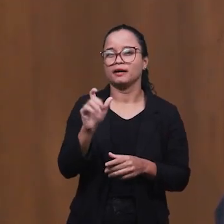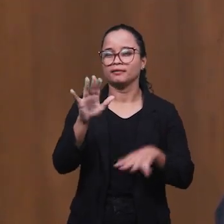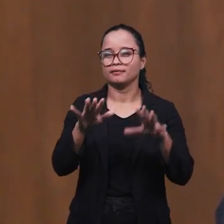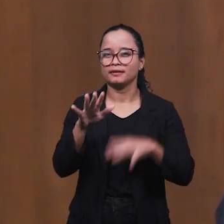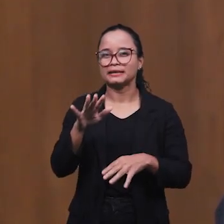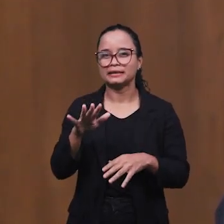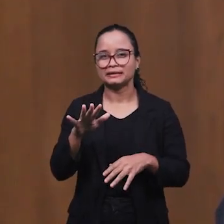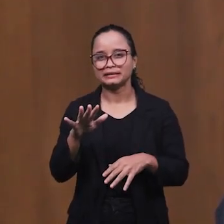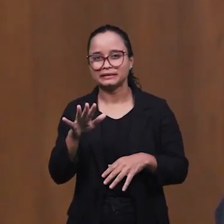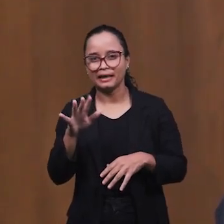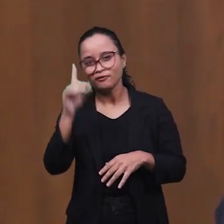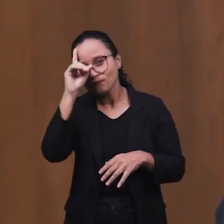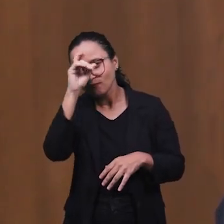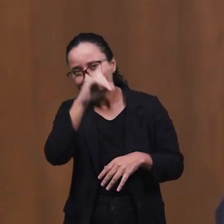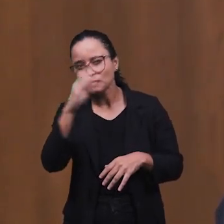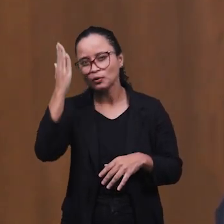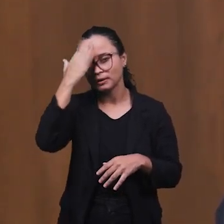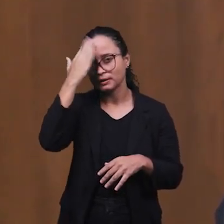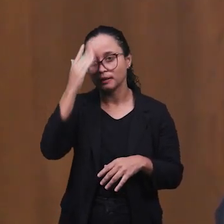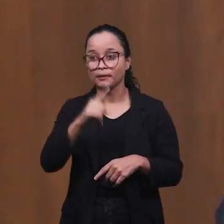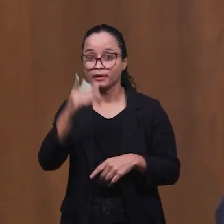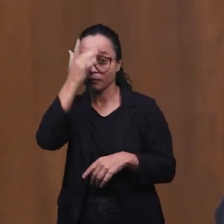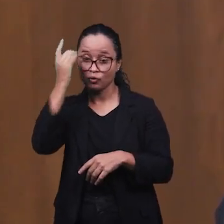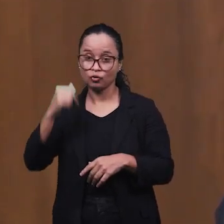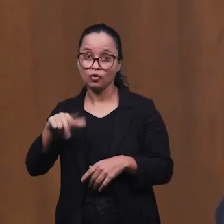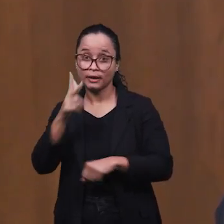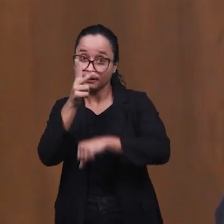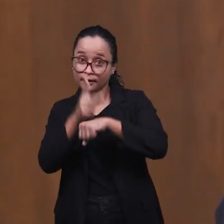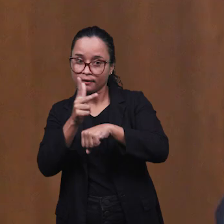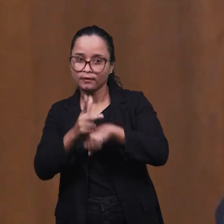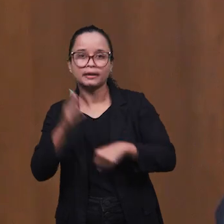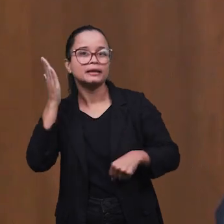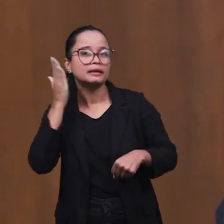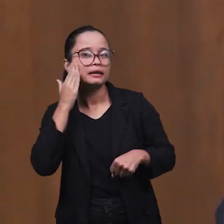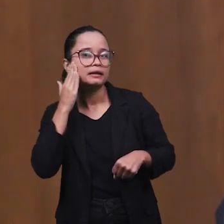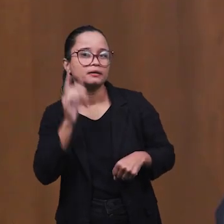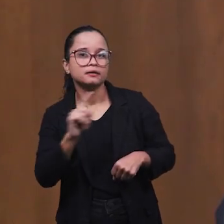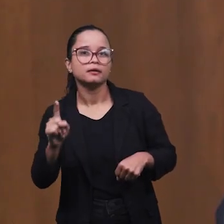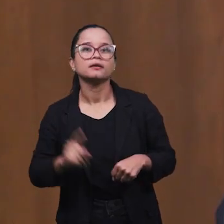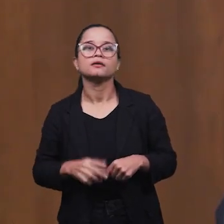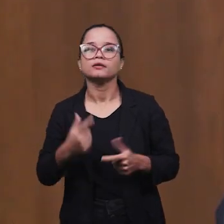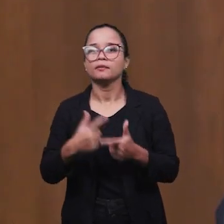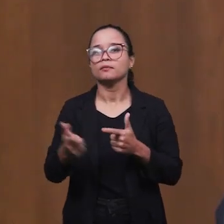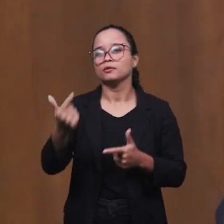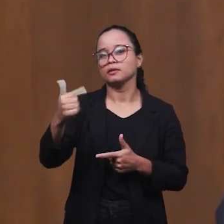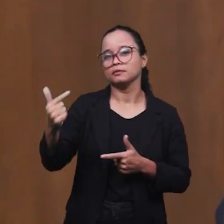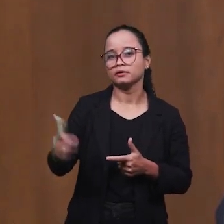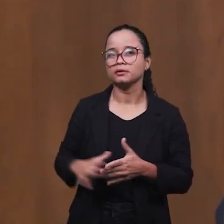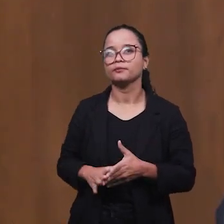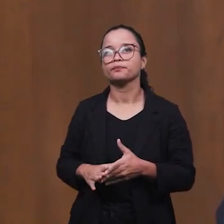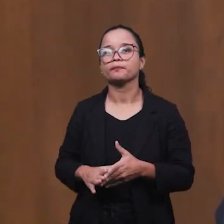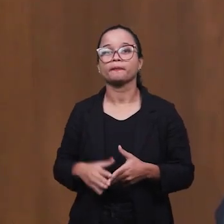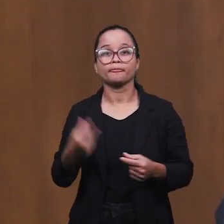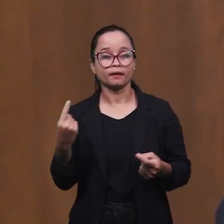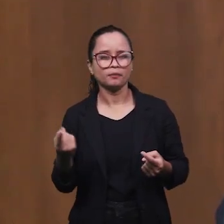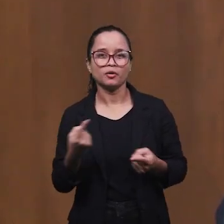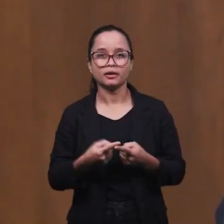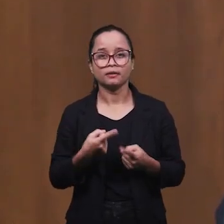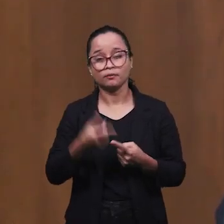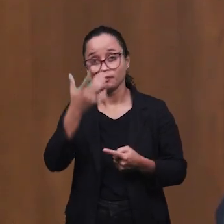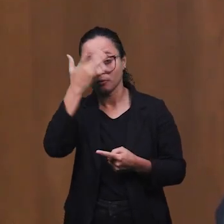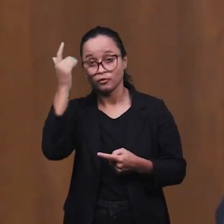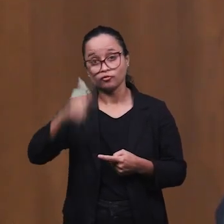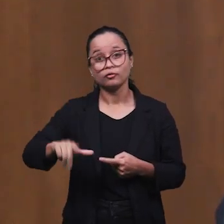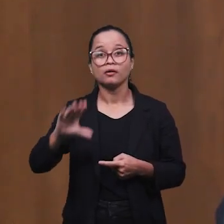pronunciada. Mas quem está ali está entendendo, repete a palavra, não há problema nenhum. O vídeo não vai ser desconsiderado em função disso. Maravilha.